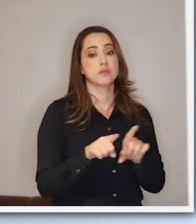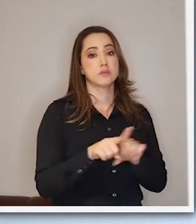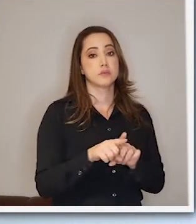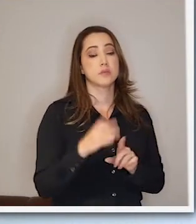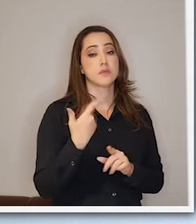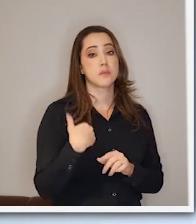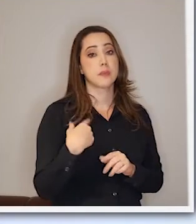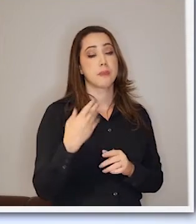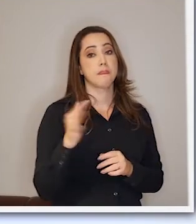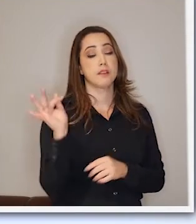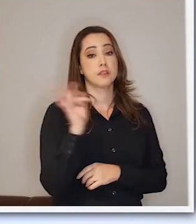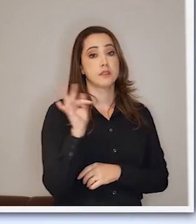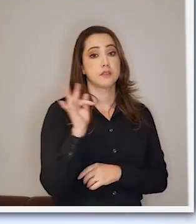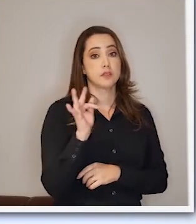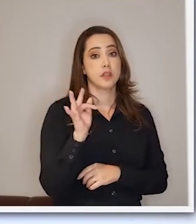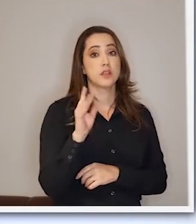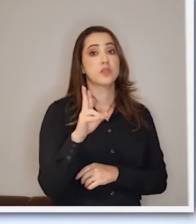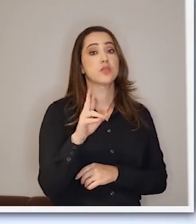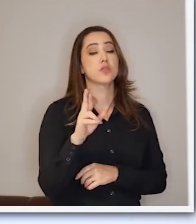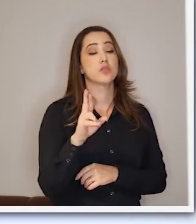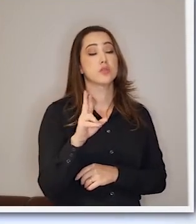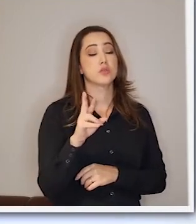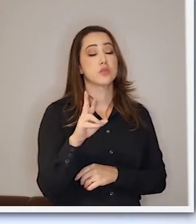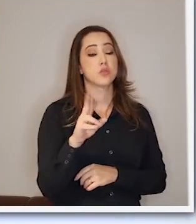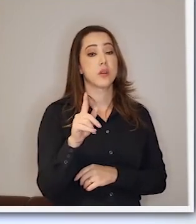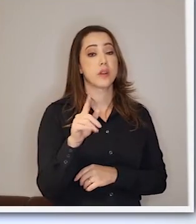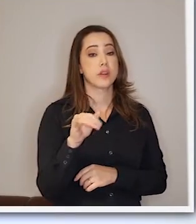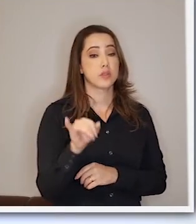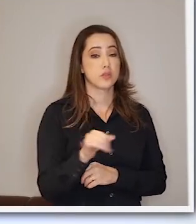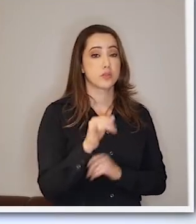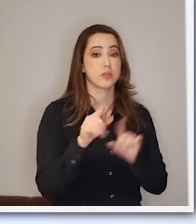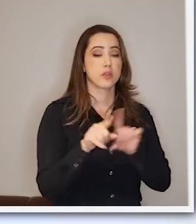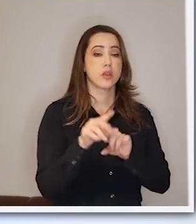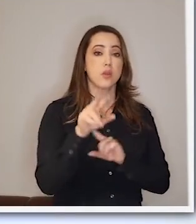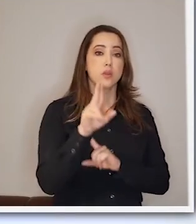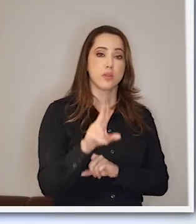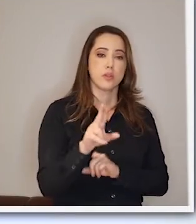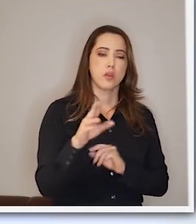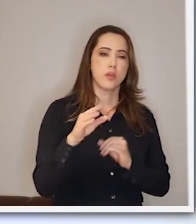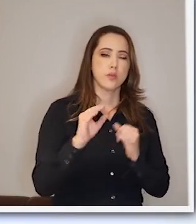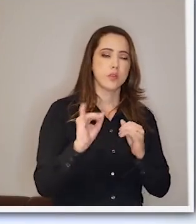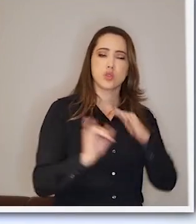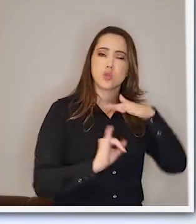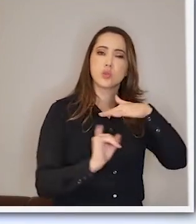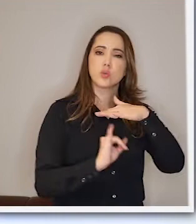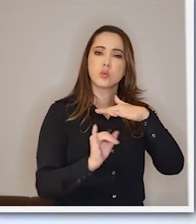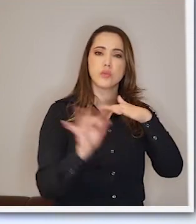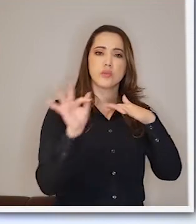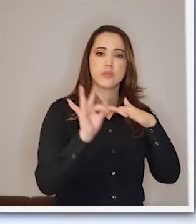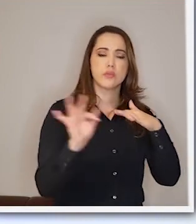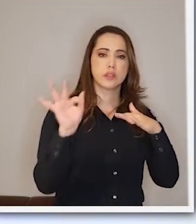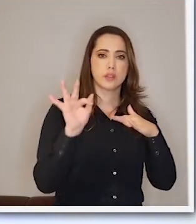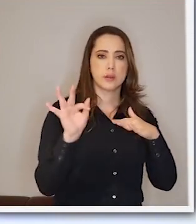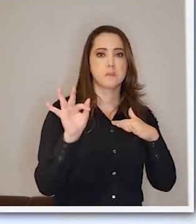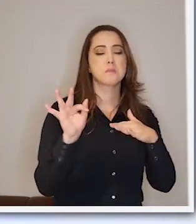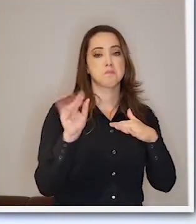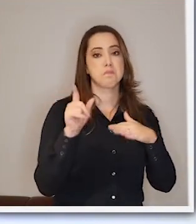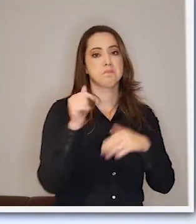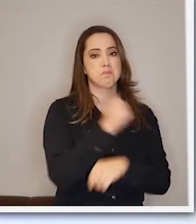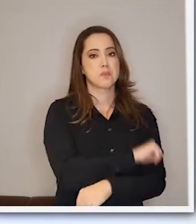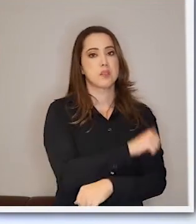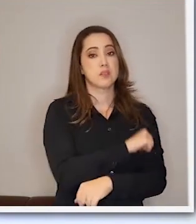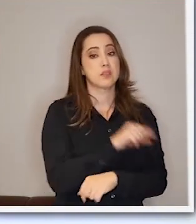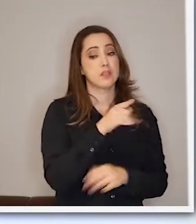trabalhar na Faculdade de Direito da UERJ. Eu estava nesse período já com uma vida financeira um pouco bem